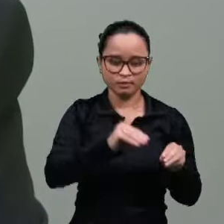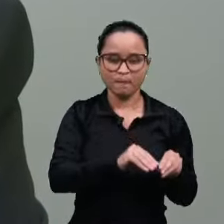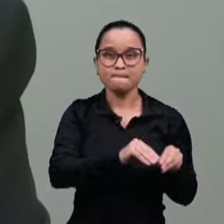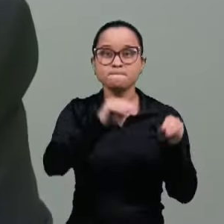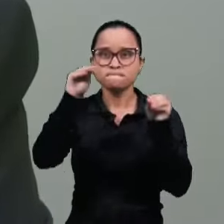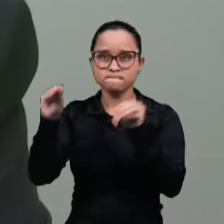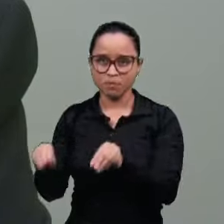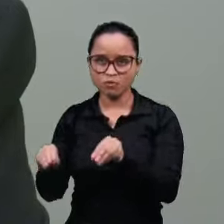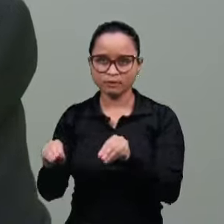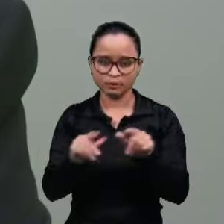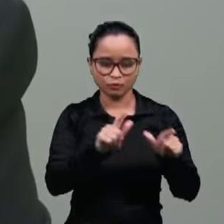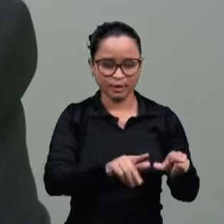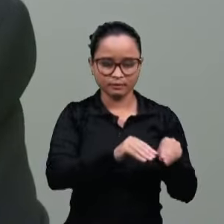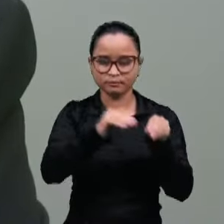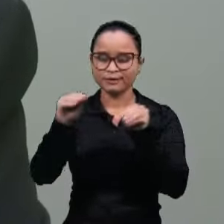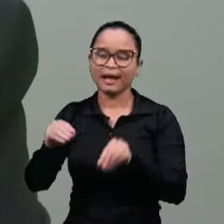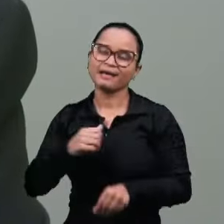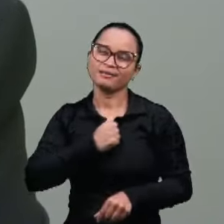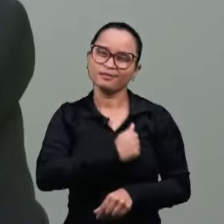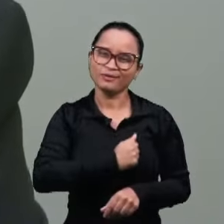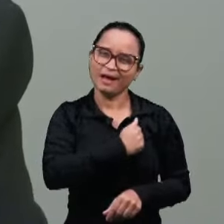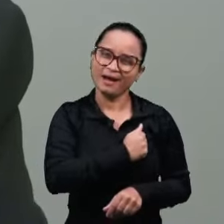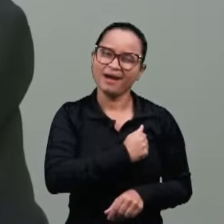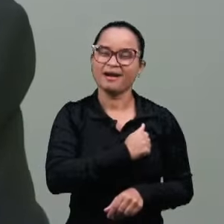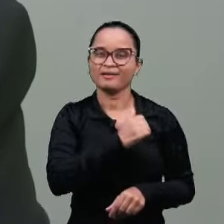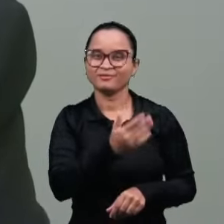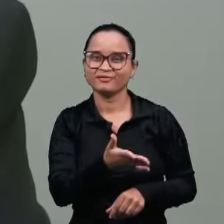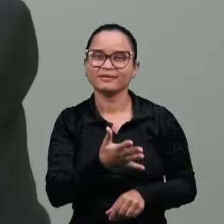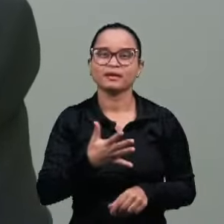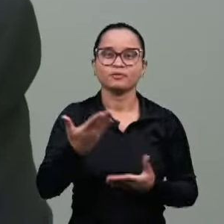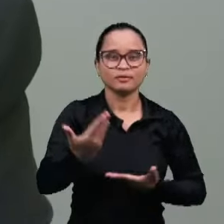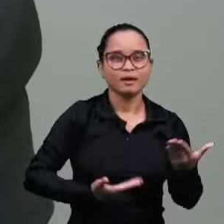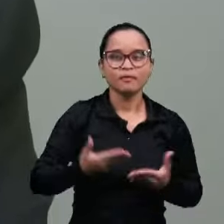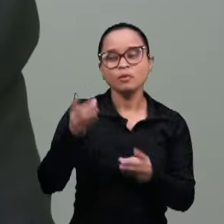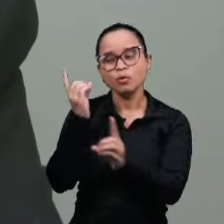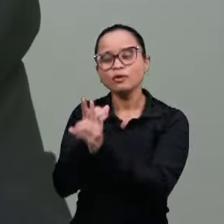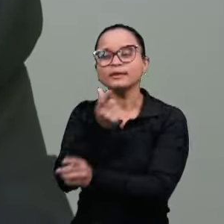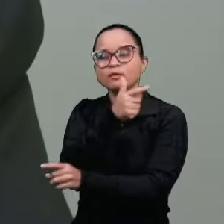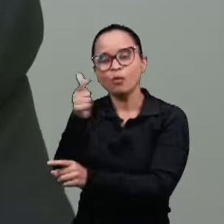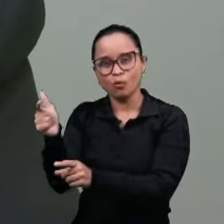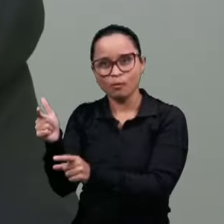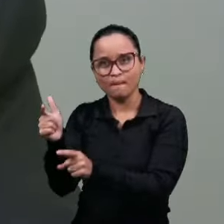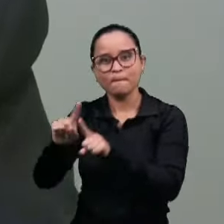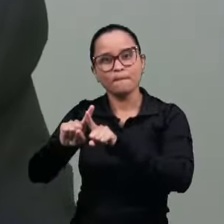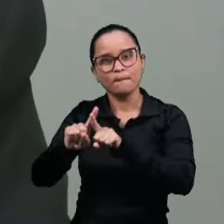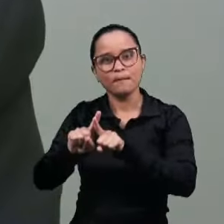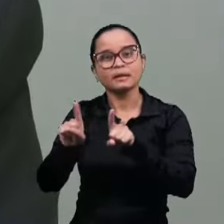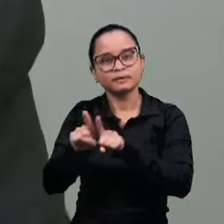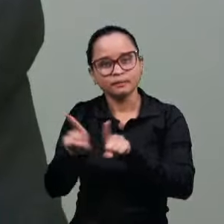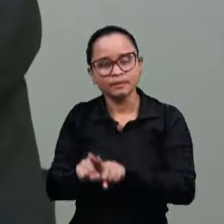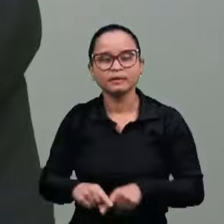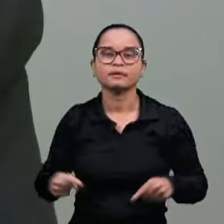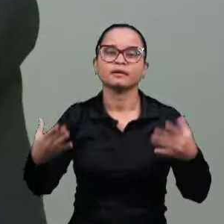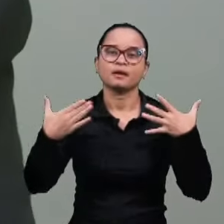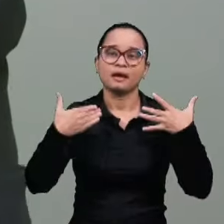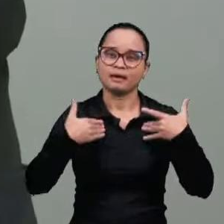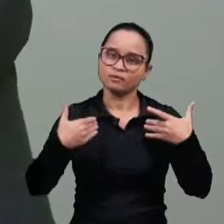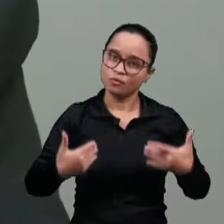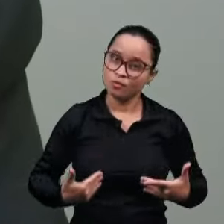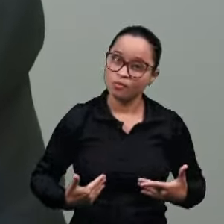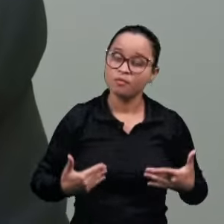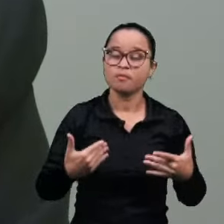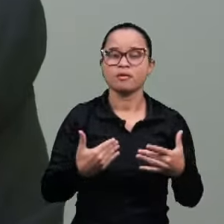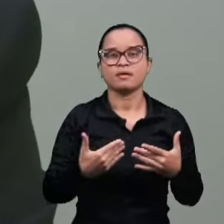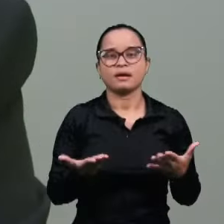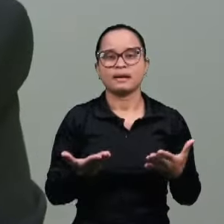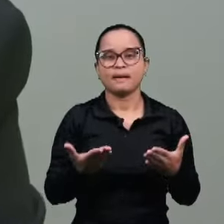né? A gente fica com saudade dos irmãos, vamos encontrar outros irmãos, né? também é corpo, a gente sai, né, de uma igreja, é